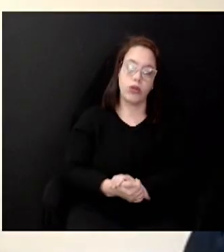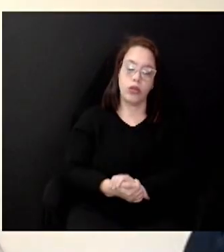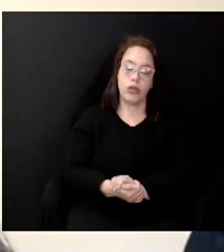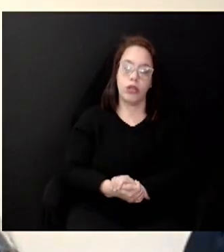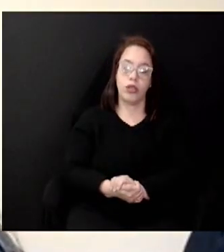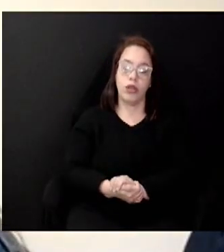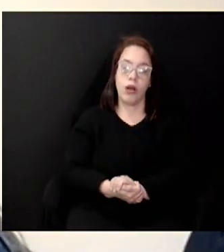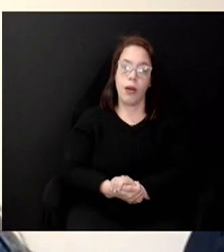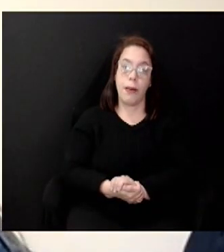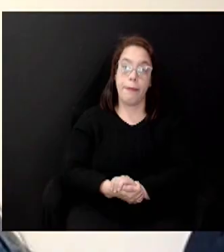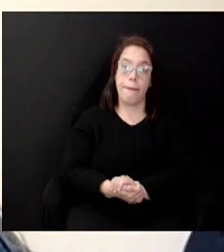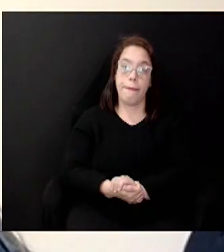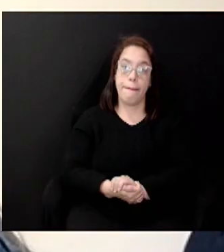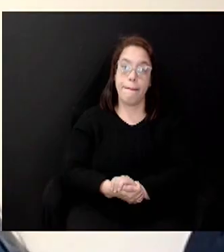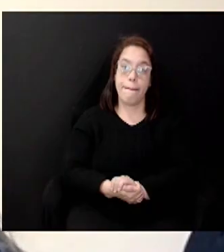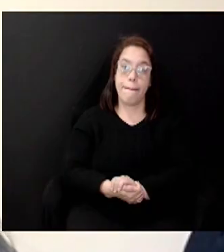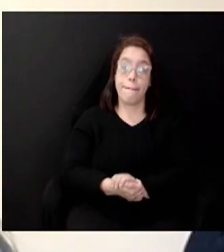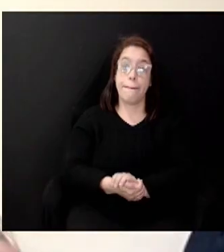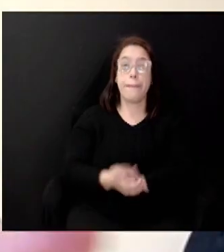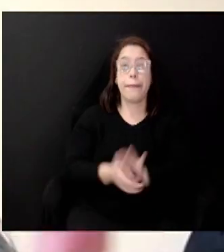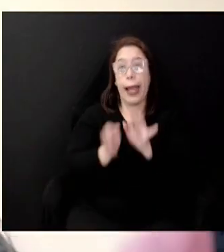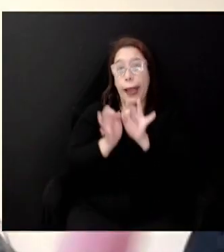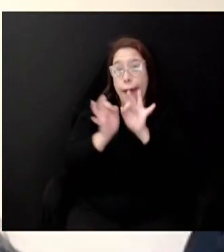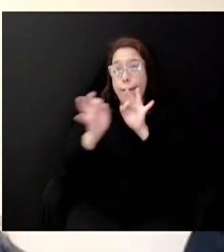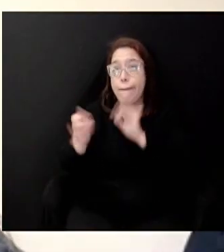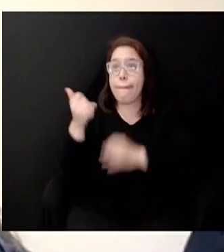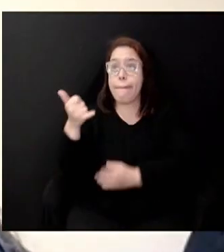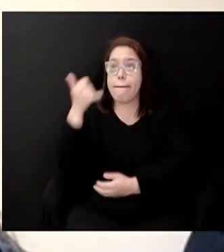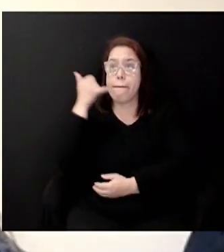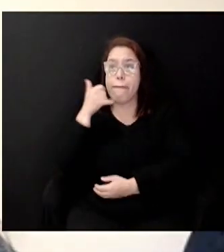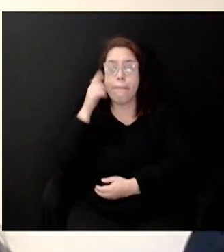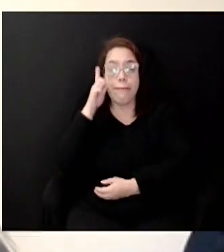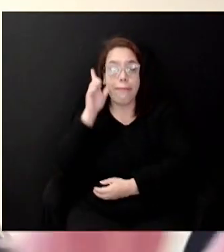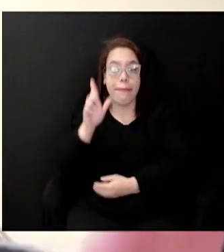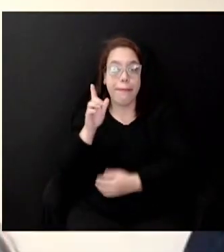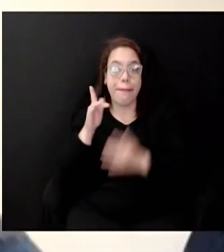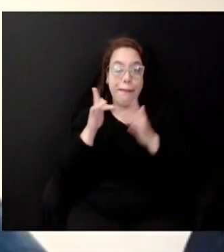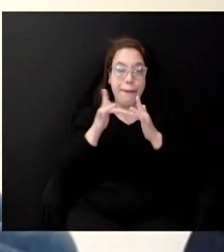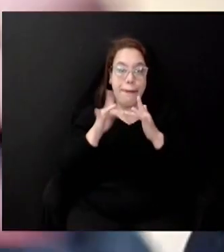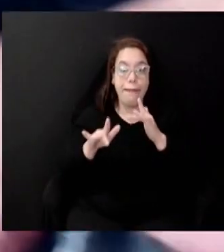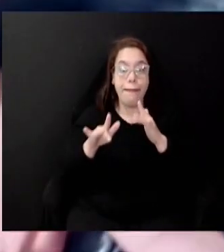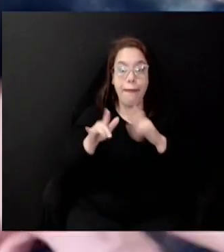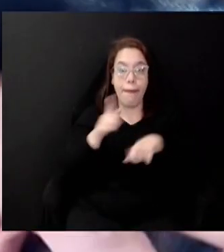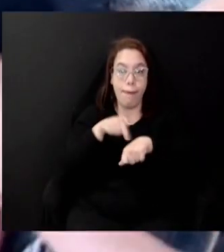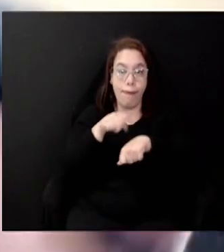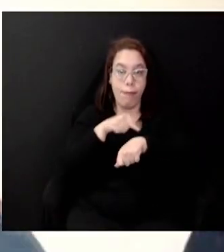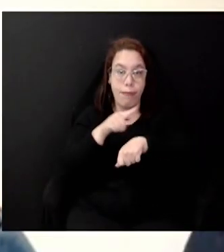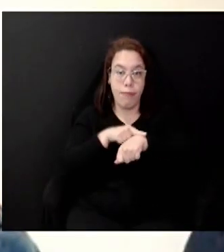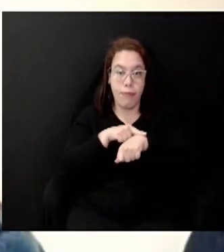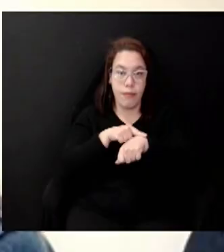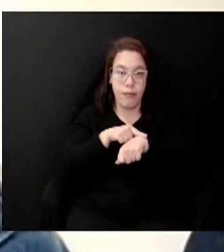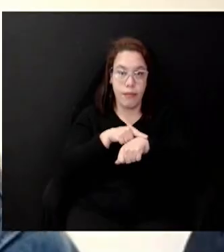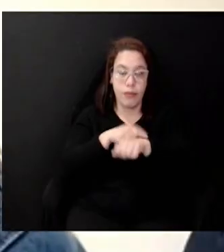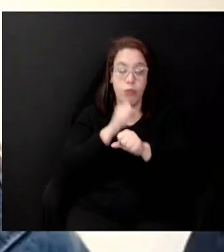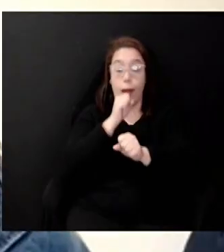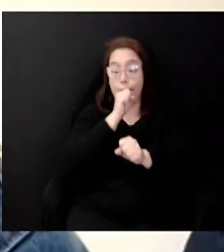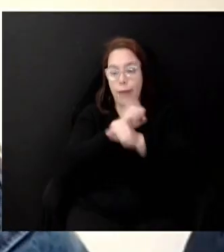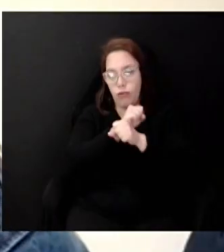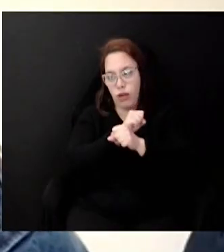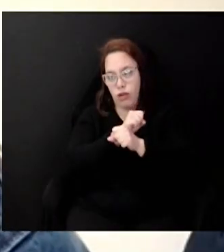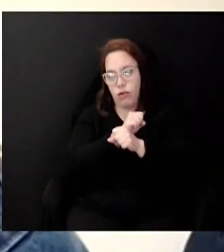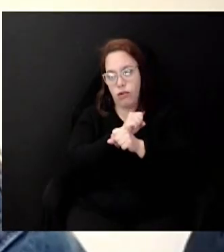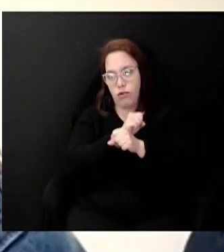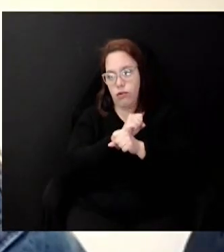dizer ficar mais distante do celular, conseguir se desconectar por mais tempo, fazer um detox, né, uma pausa. Então,